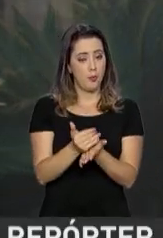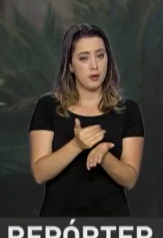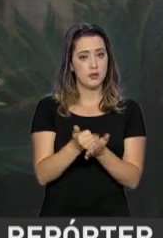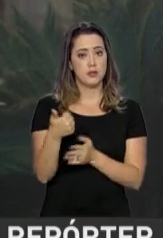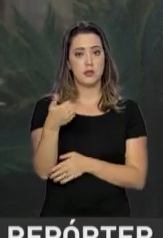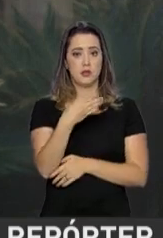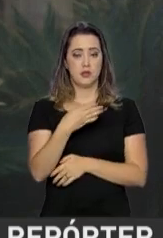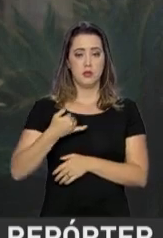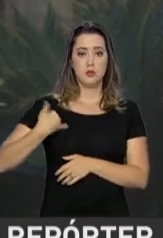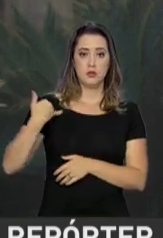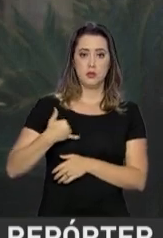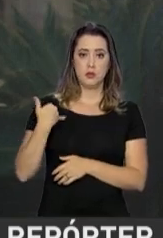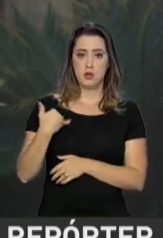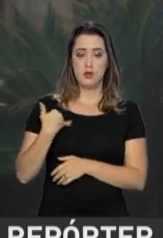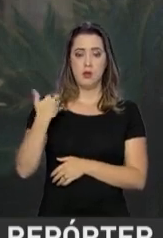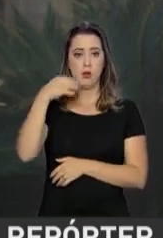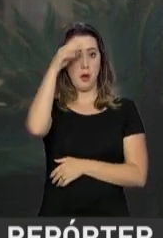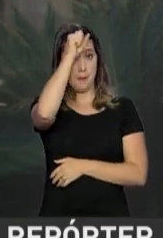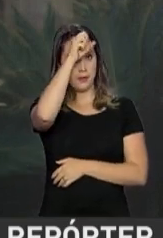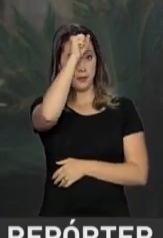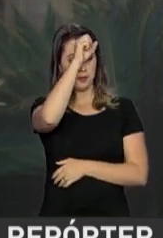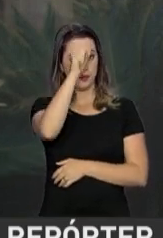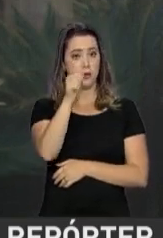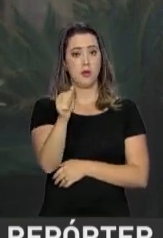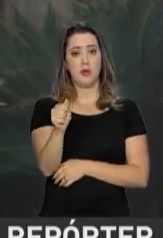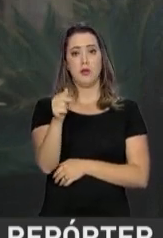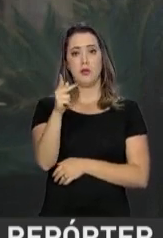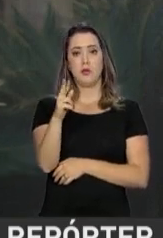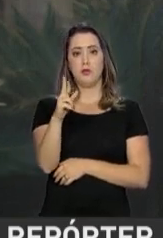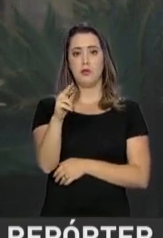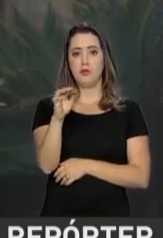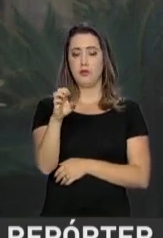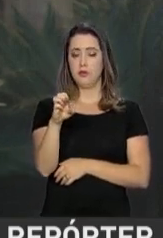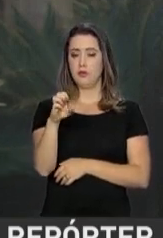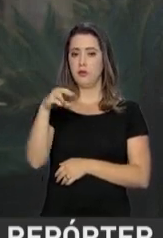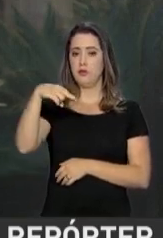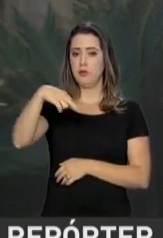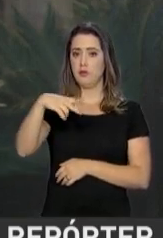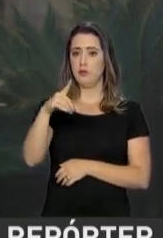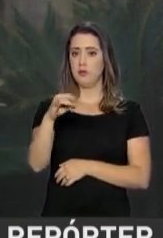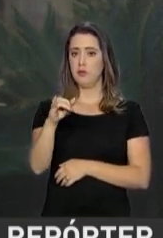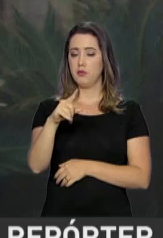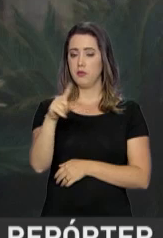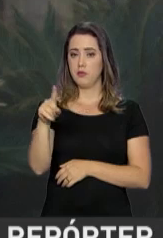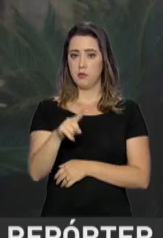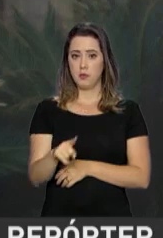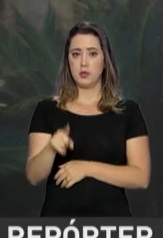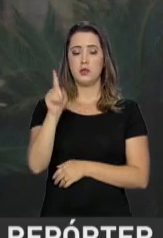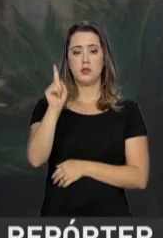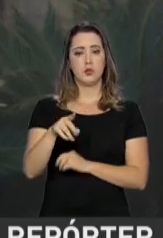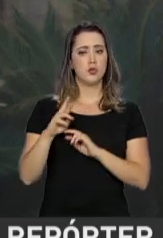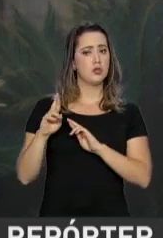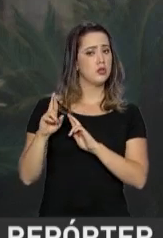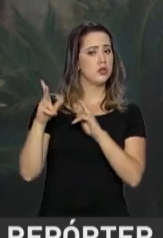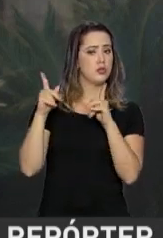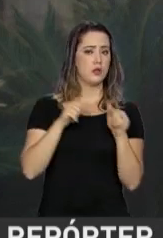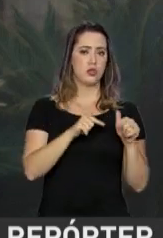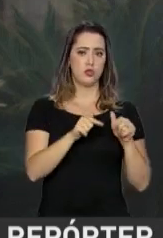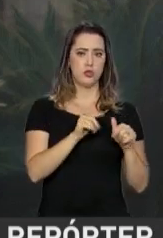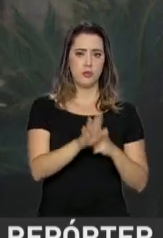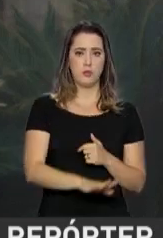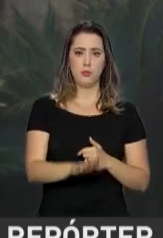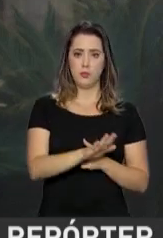para os chamados aprendizes a condição é diferente do trabalho infantil que é proibido o aprendiz deve ter um contrato de trabalho